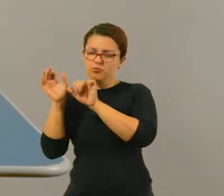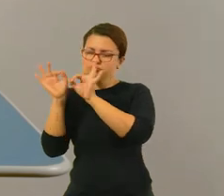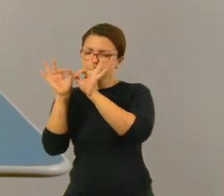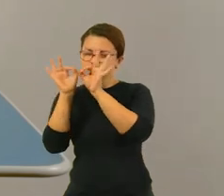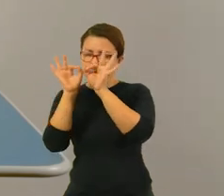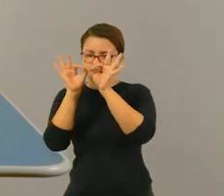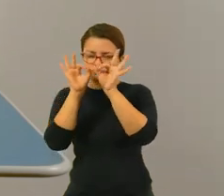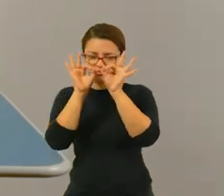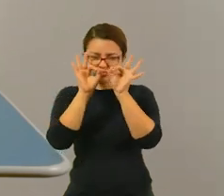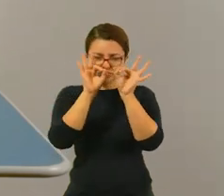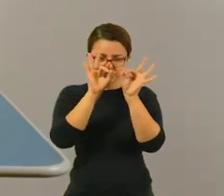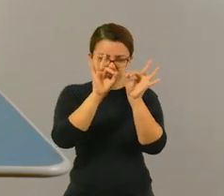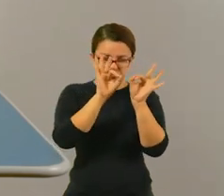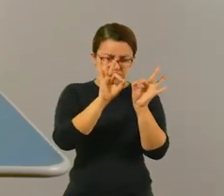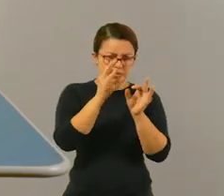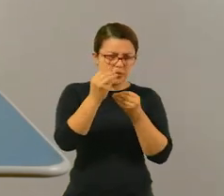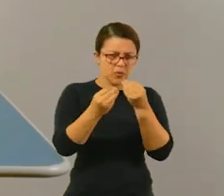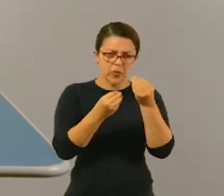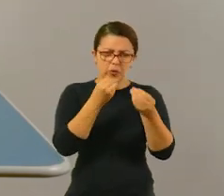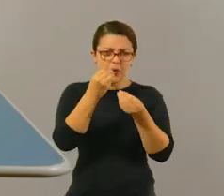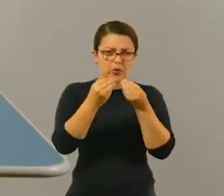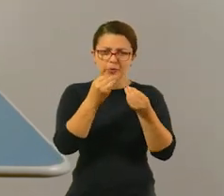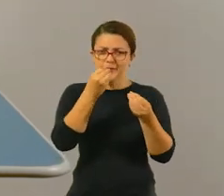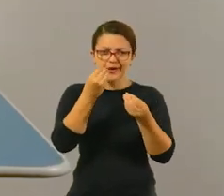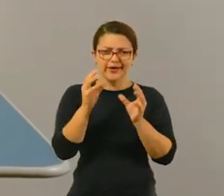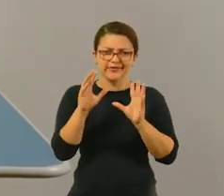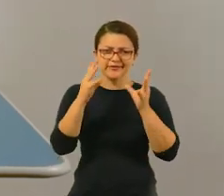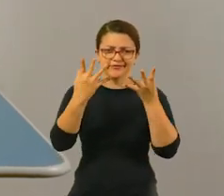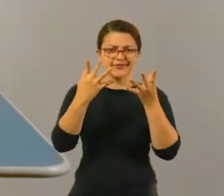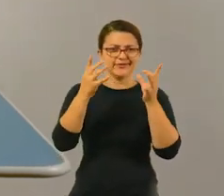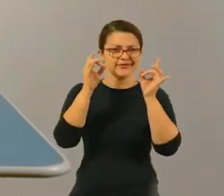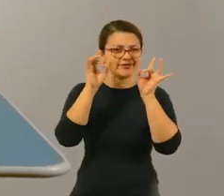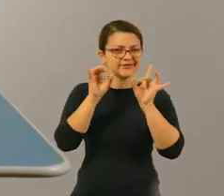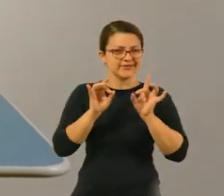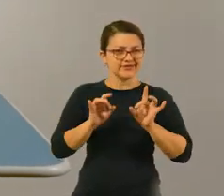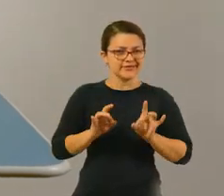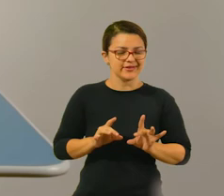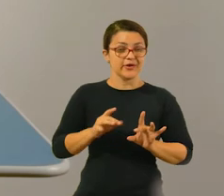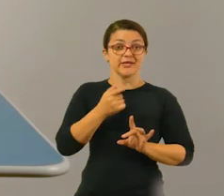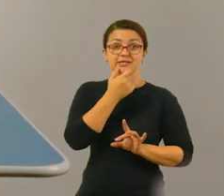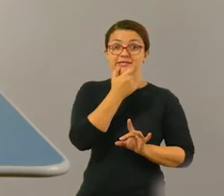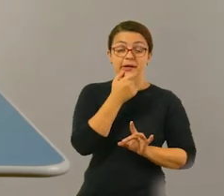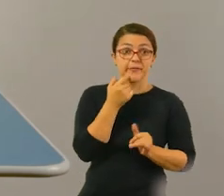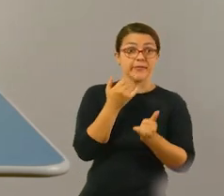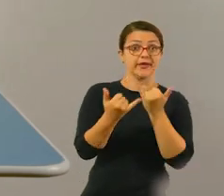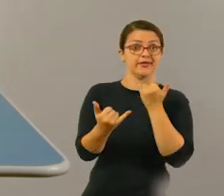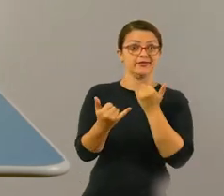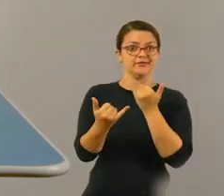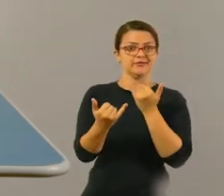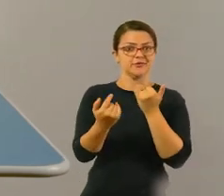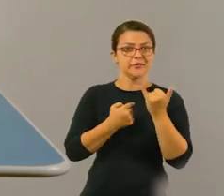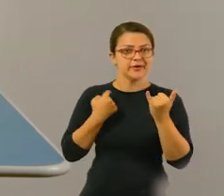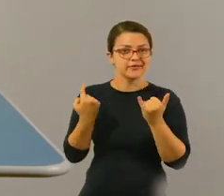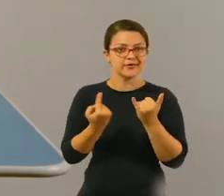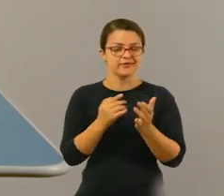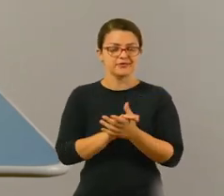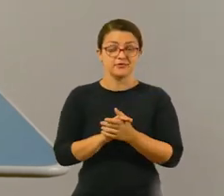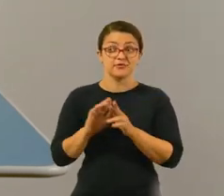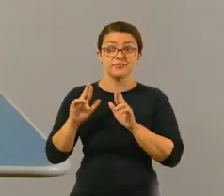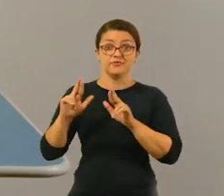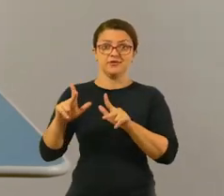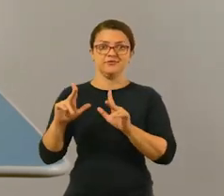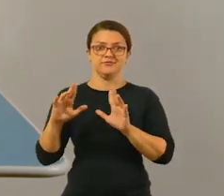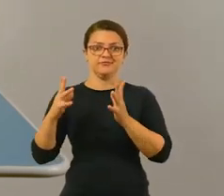chamam as datas comemorativas em inglês. Inclusive algumas muito parecidas com as nossas, outras já não.